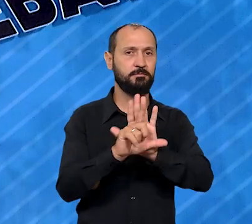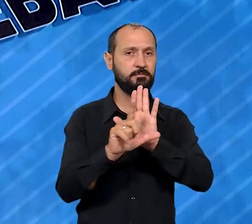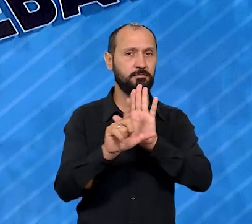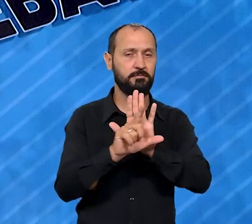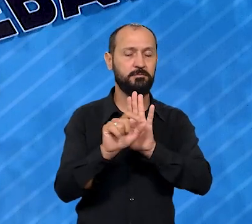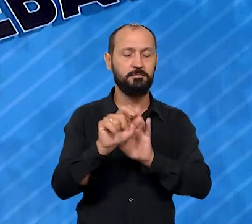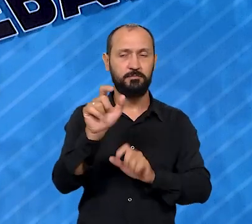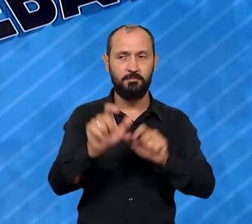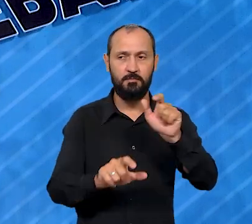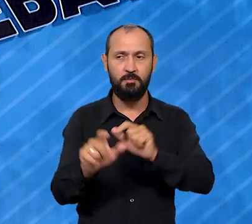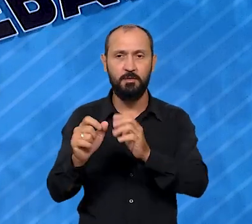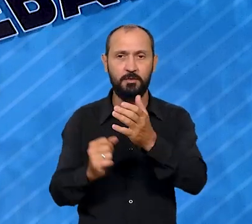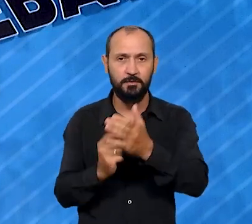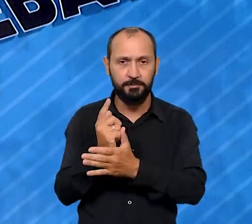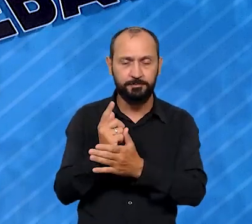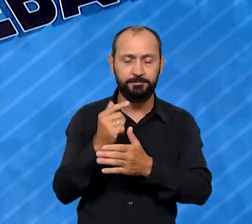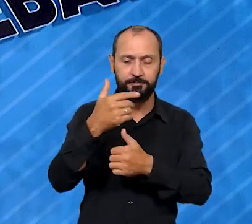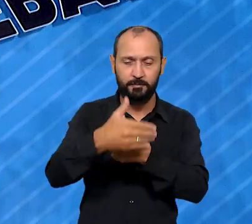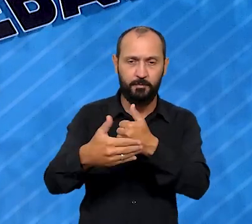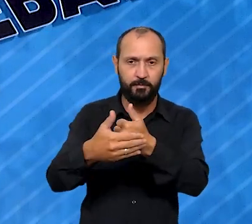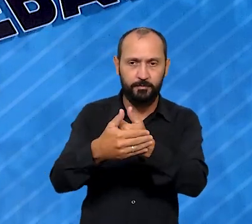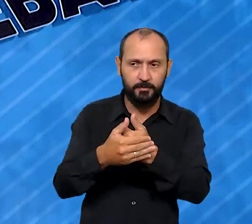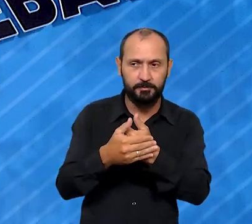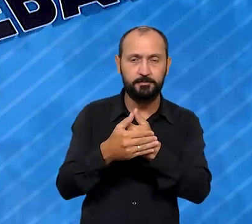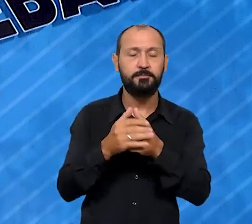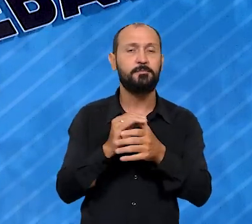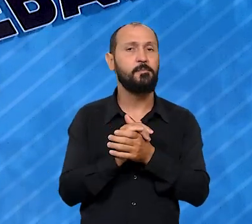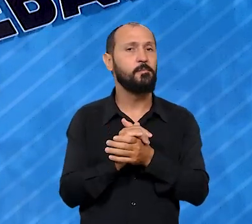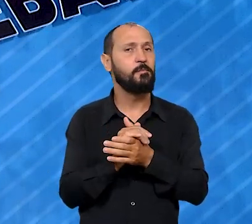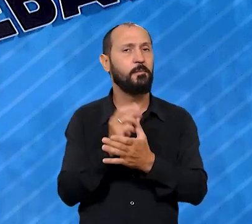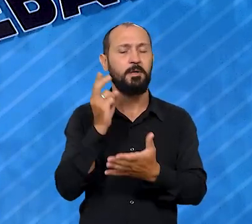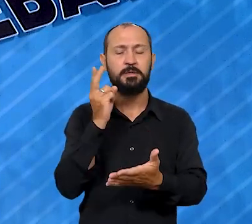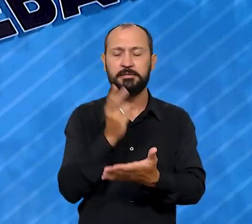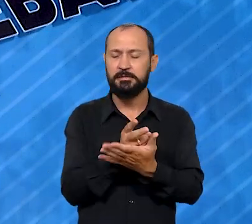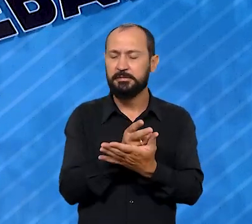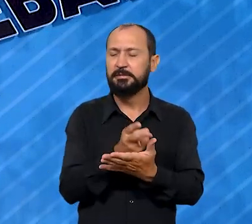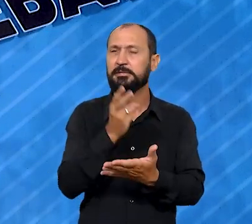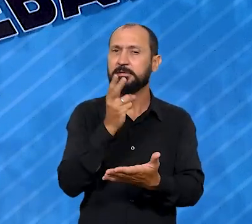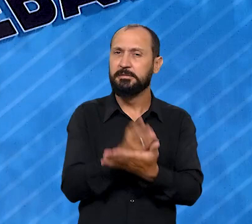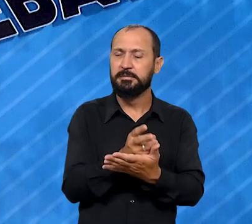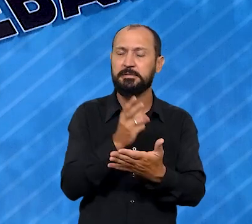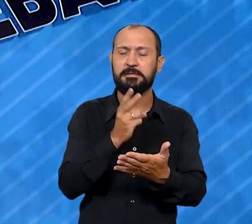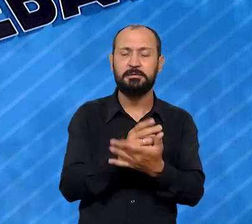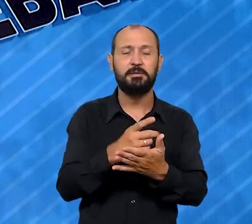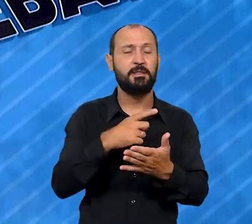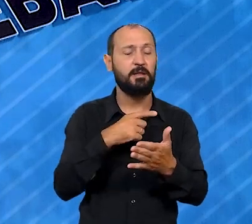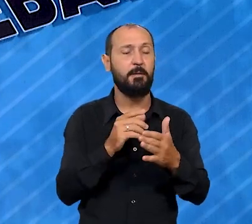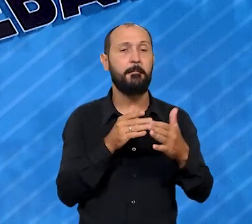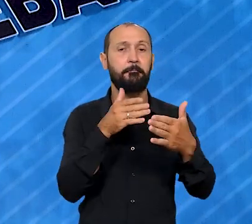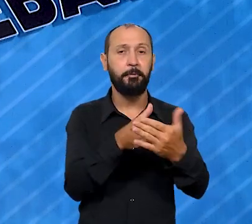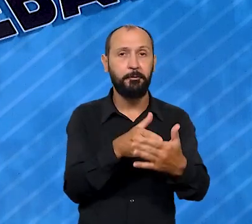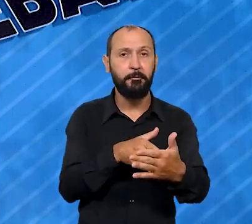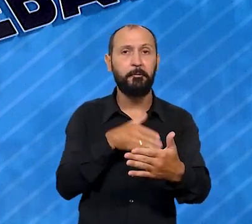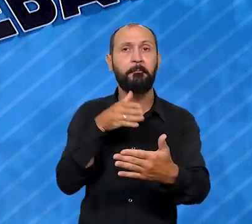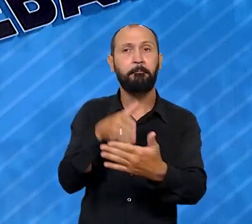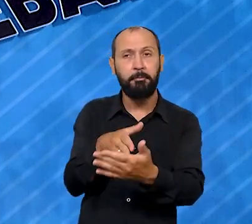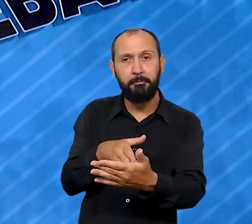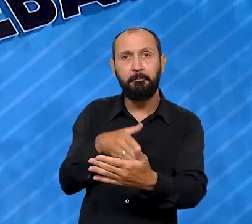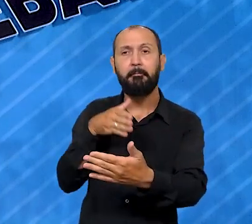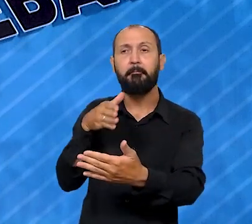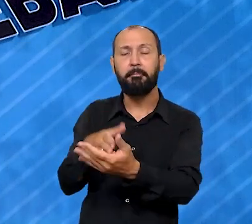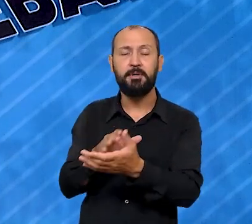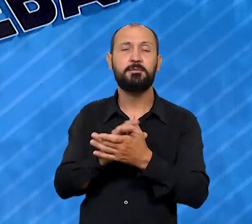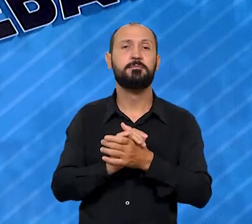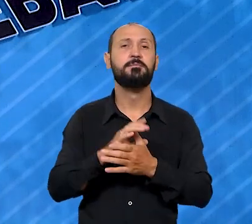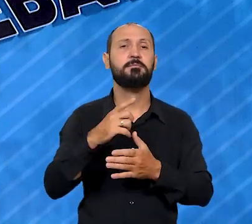As leis de defesa do consumidor, na verdade, elas sempre sofreram barragem,